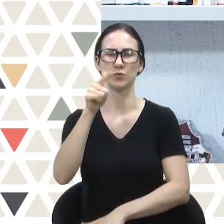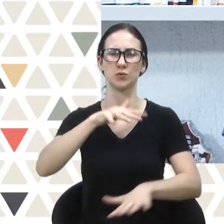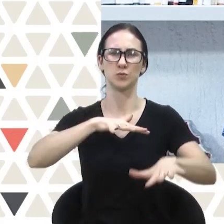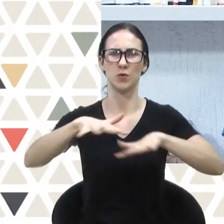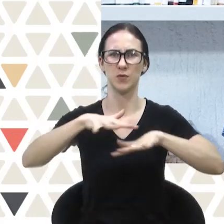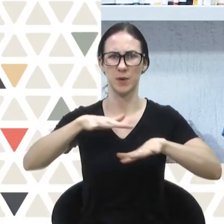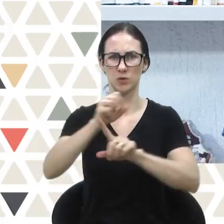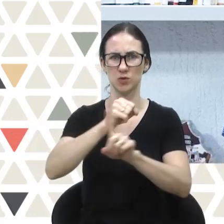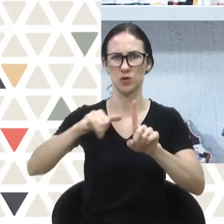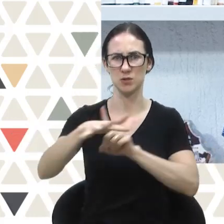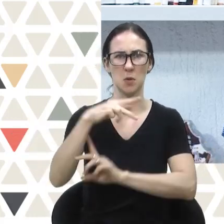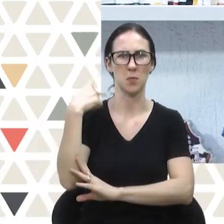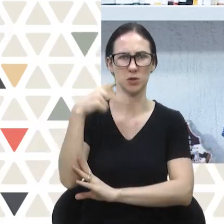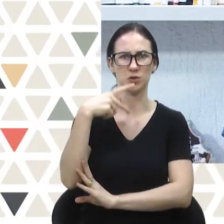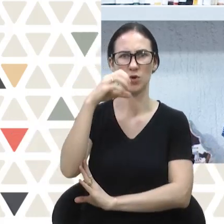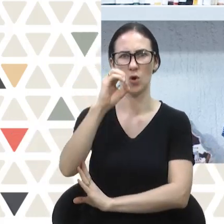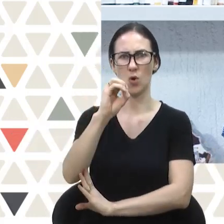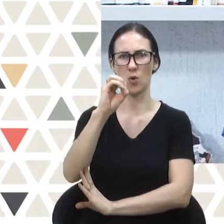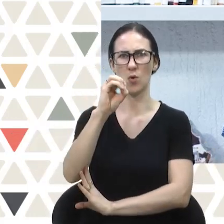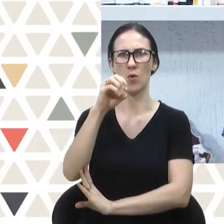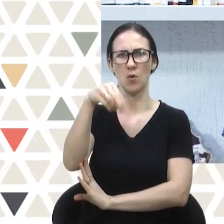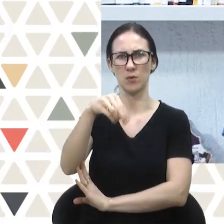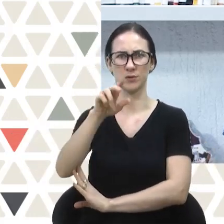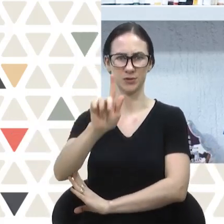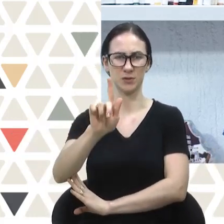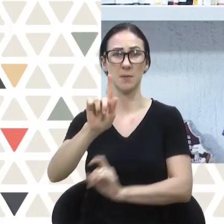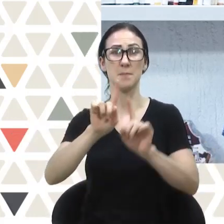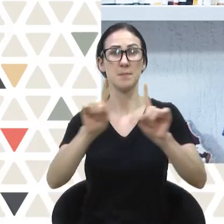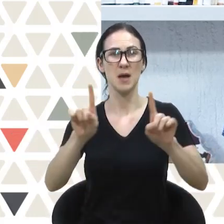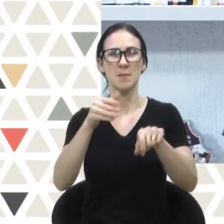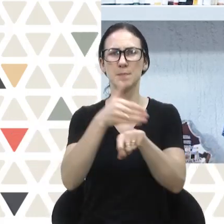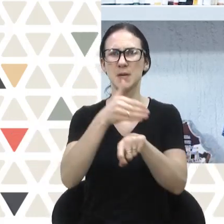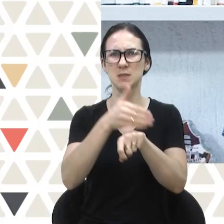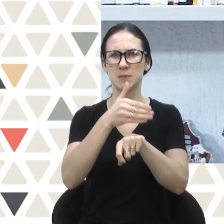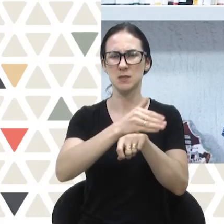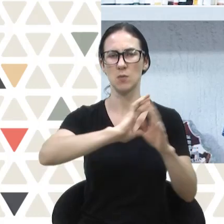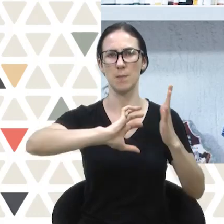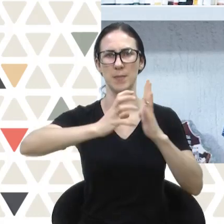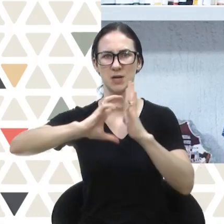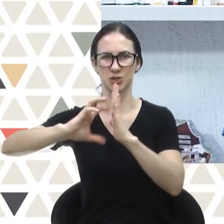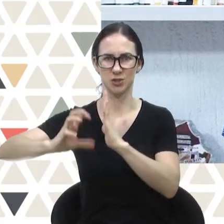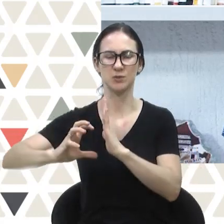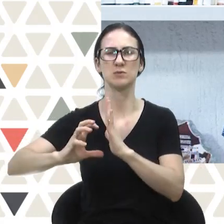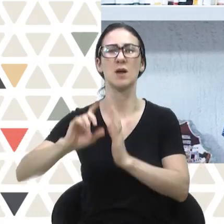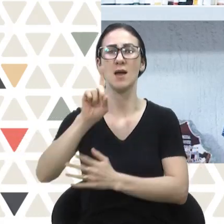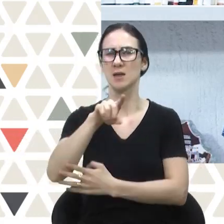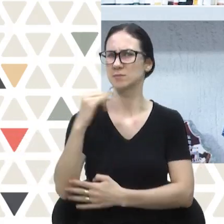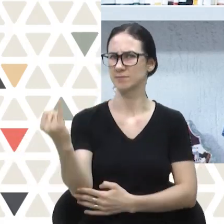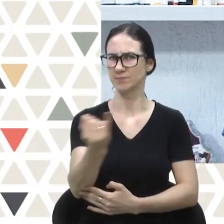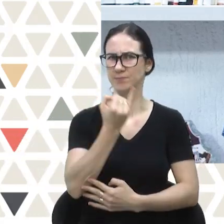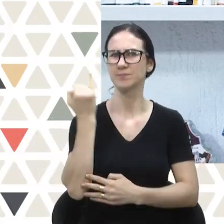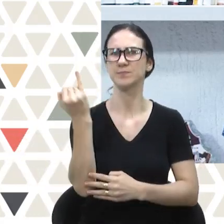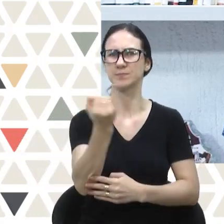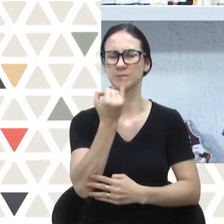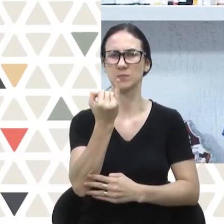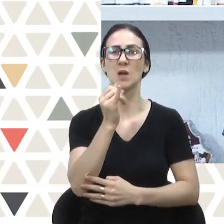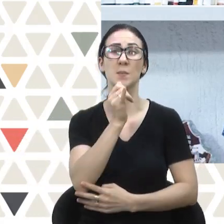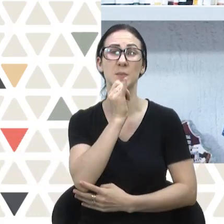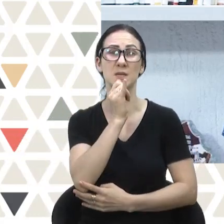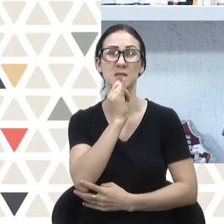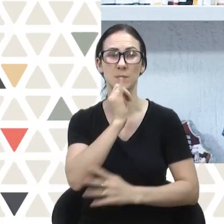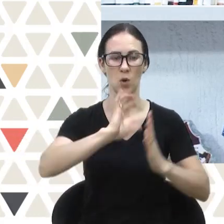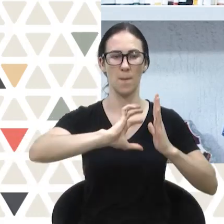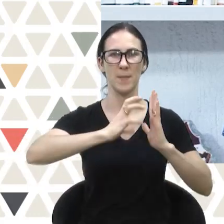políticos, ONGs. Mas a participação, por exemplo, em partidos, que é sempre muito questionada, é uma participação fundamental, até para que os